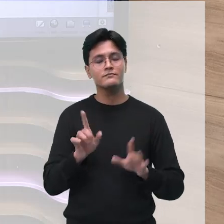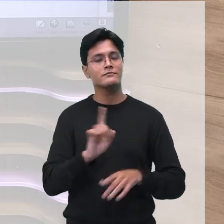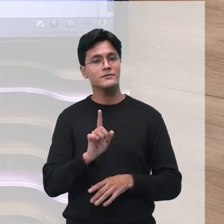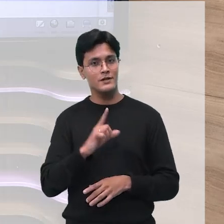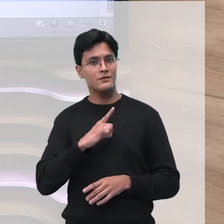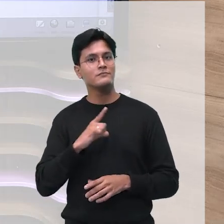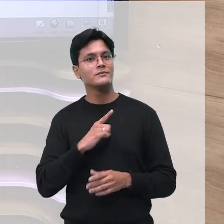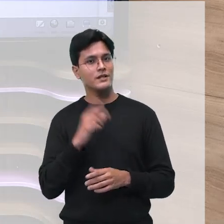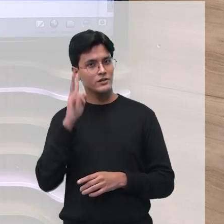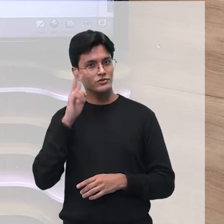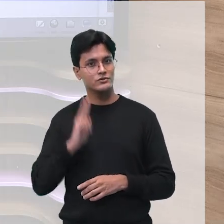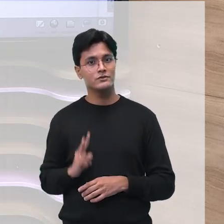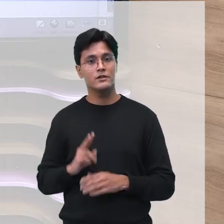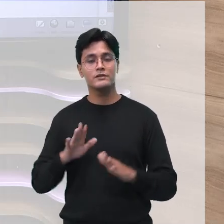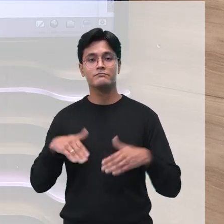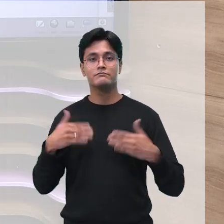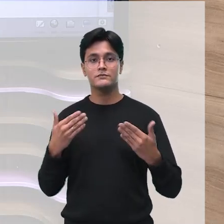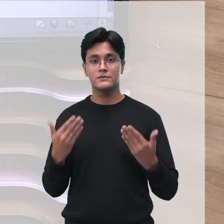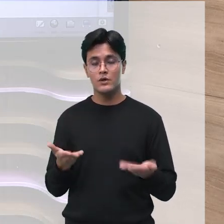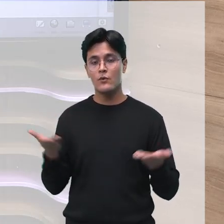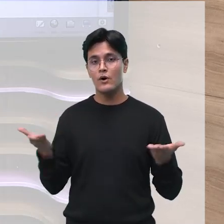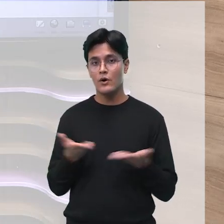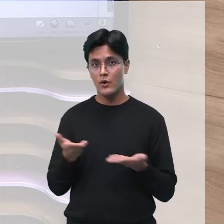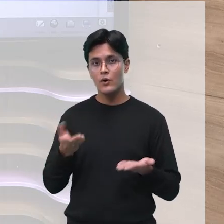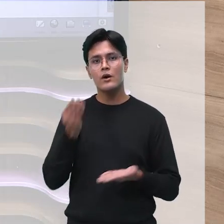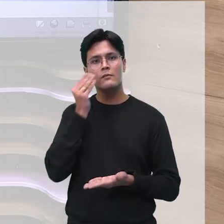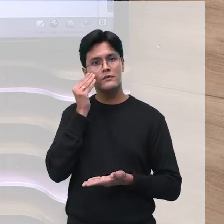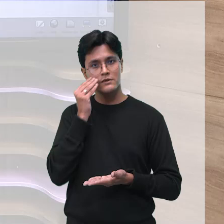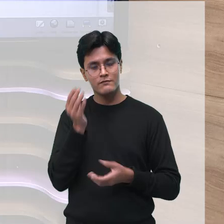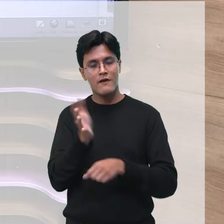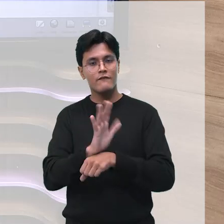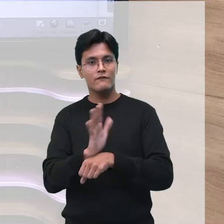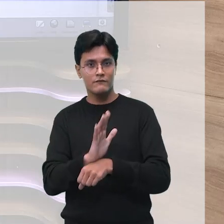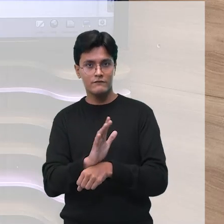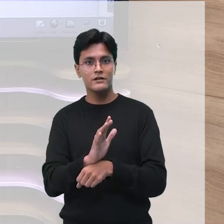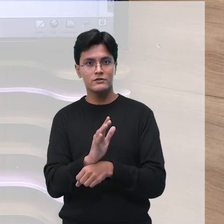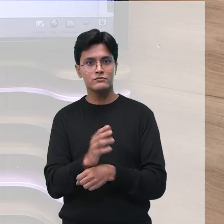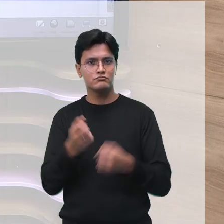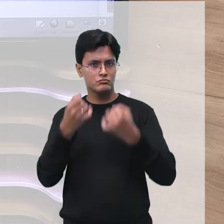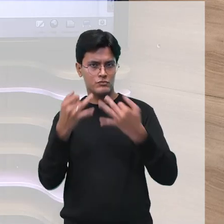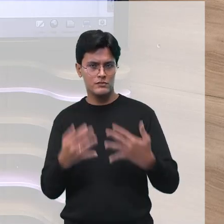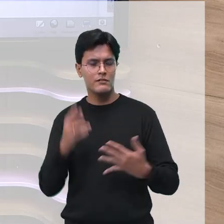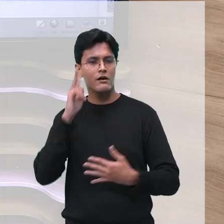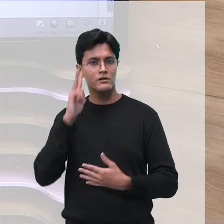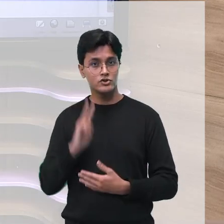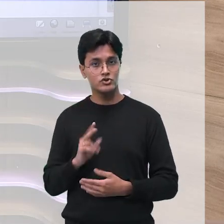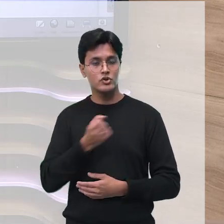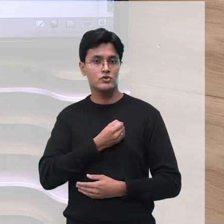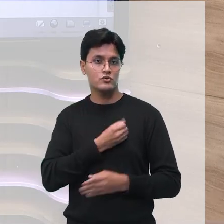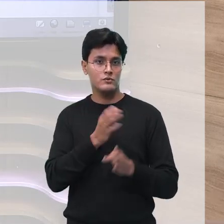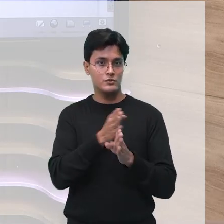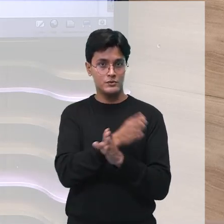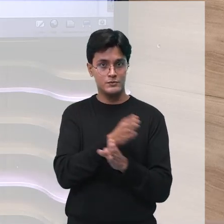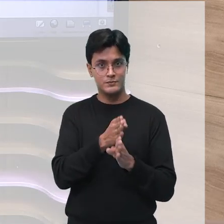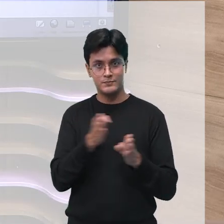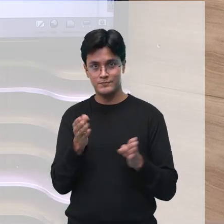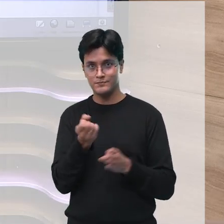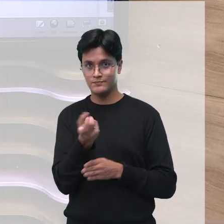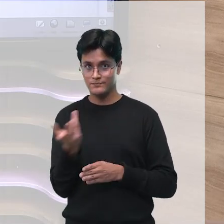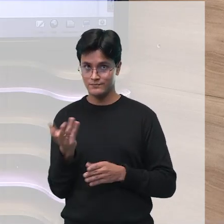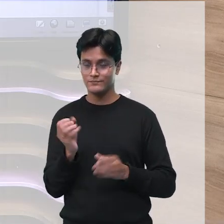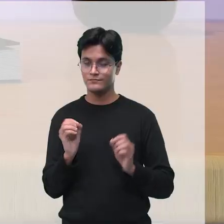ao longo da história. Então, nós vamos agora observar um VT que vai falar um pouquinho aí sobre essa história dos números inteiros. Vamos